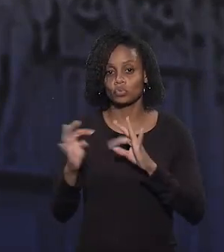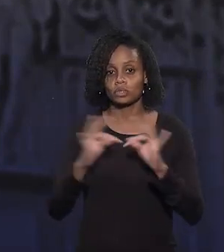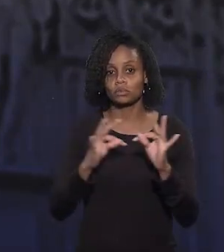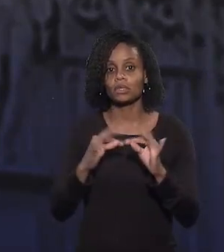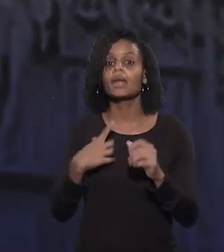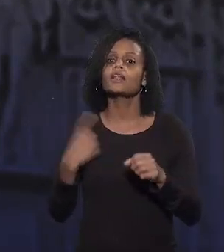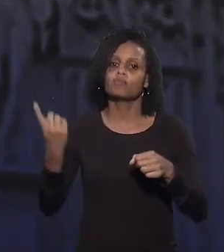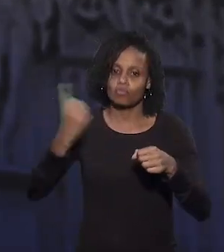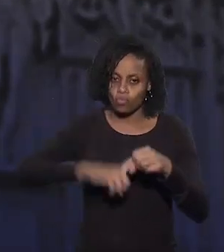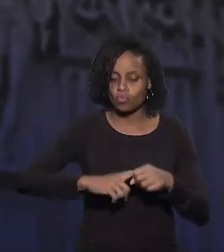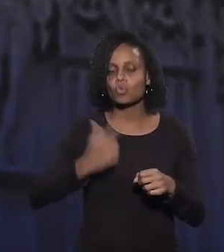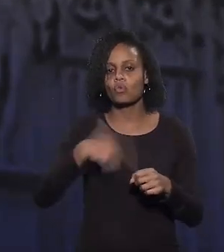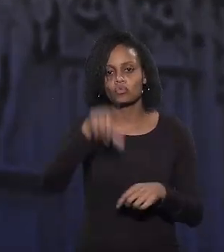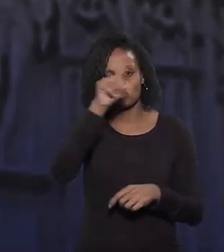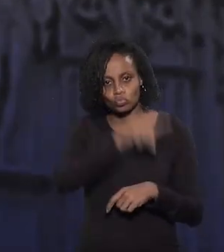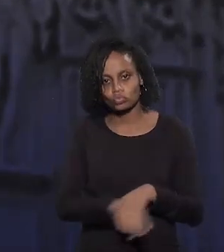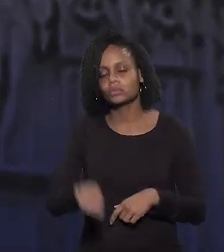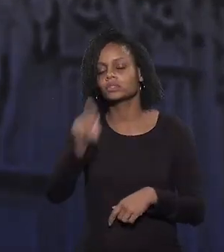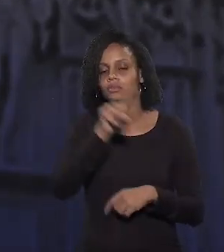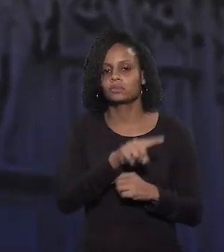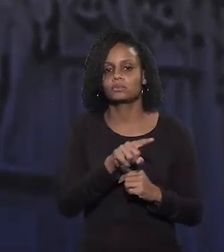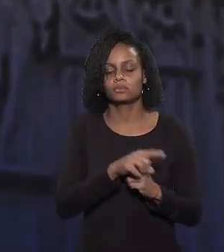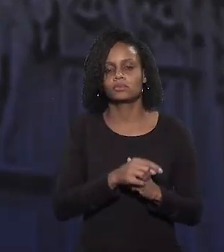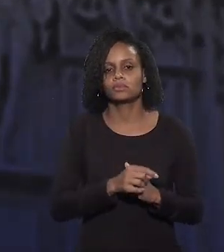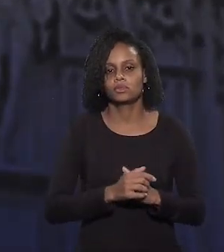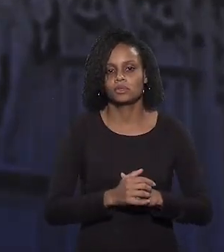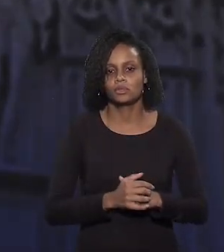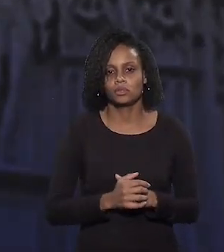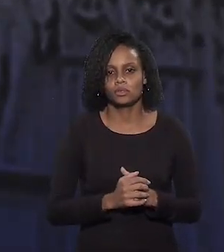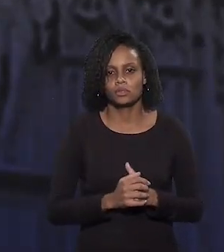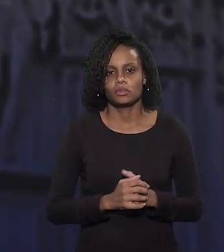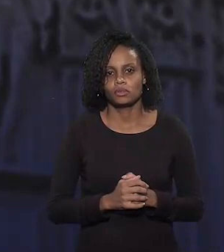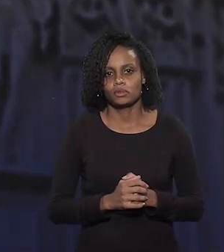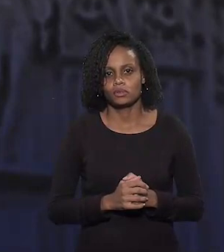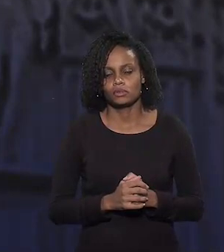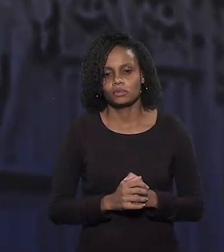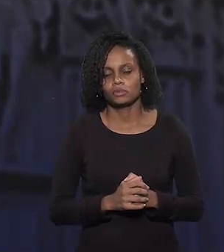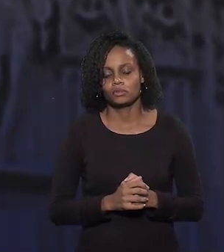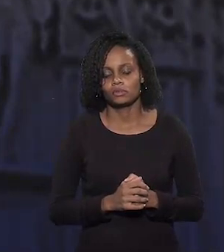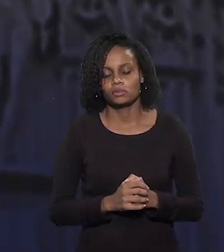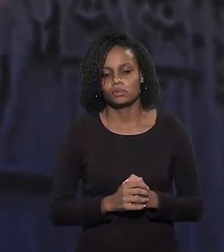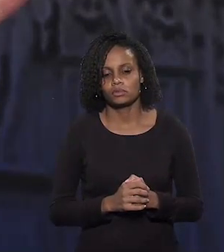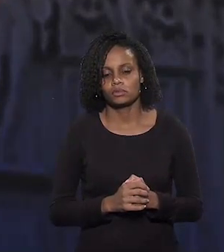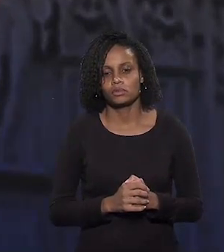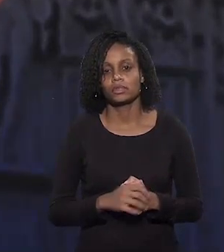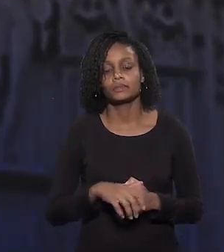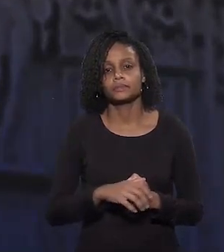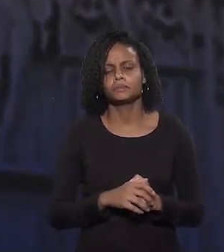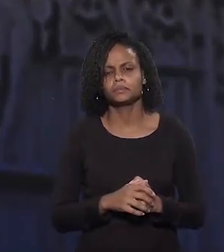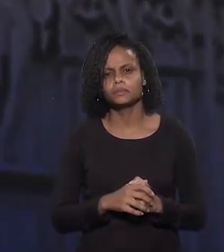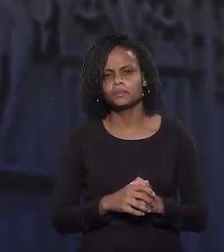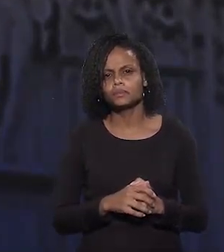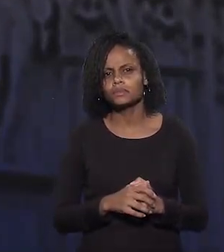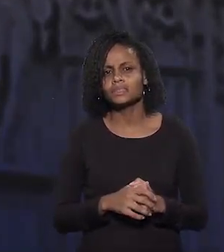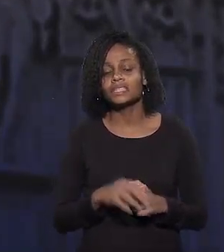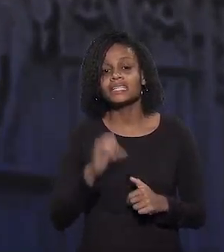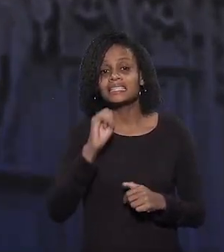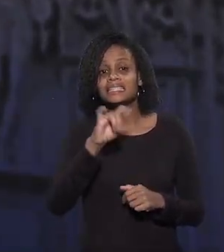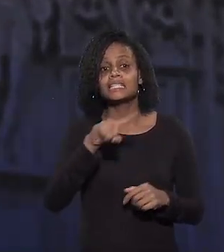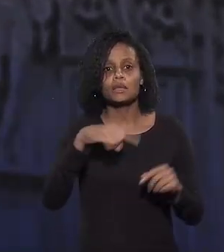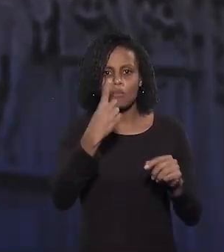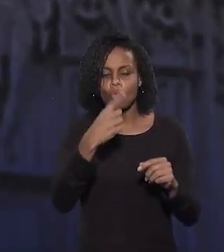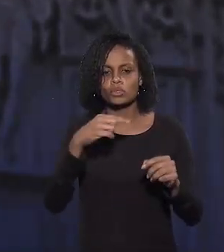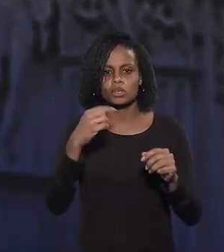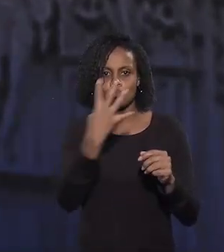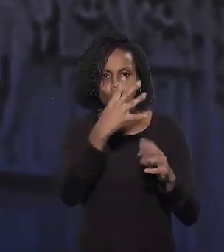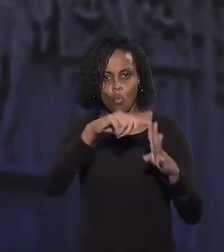interdisciplinar, ele repete um ciclo, sim? E se dá como de alta, né, melhorada, quando ele passou